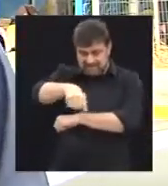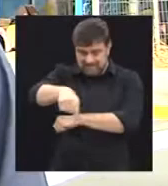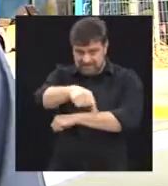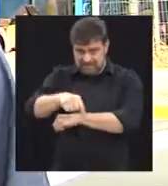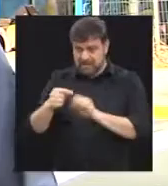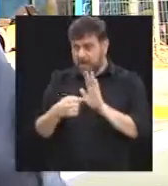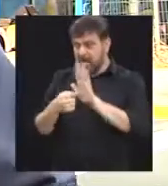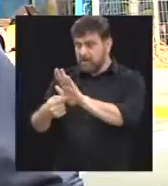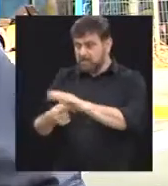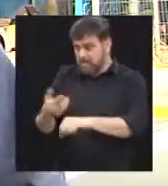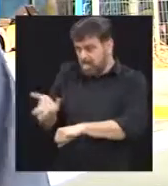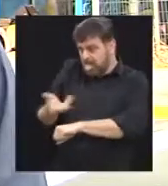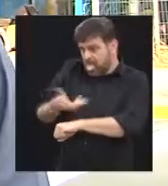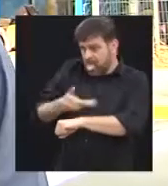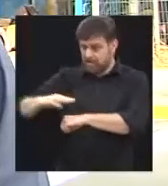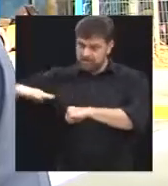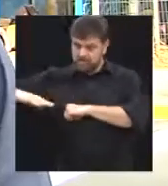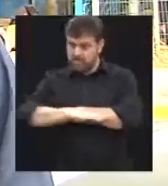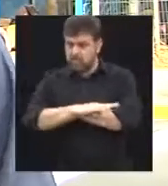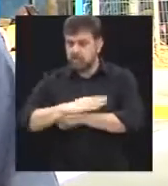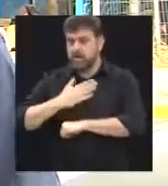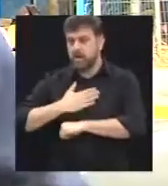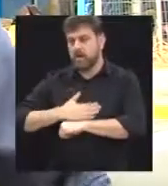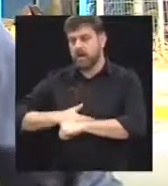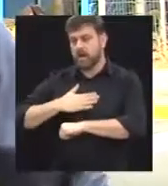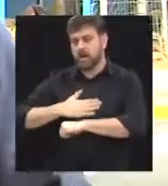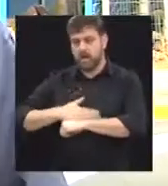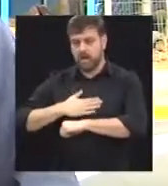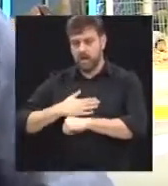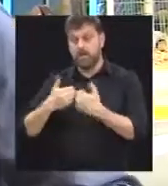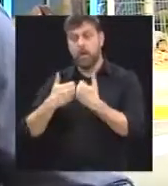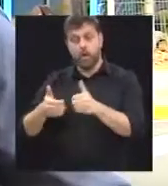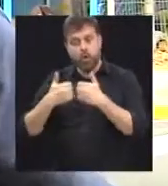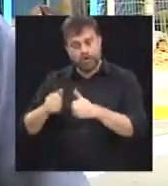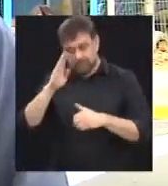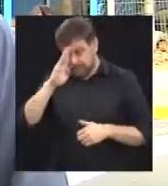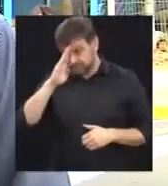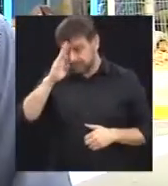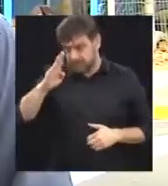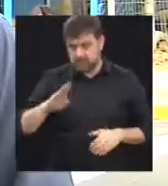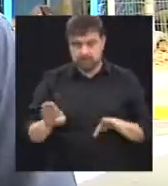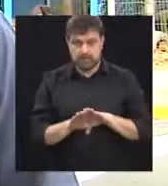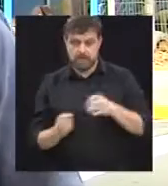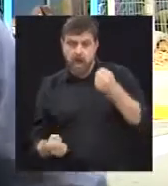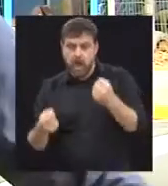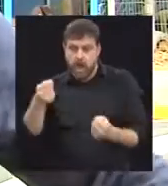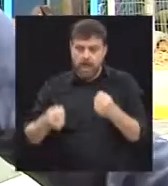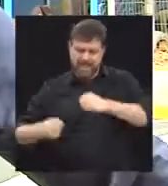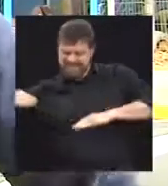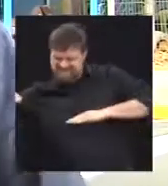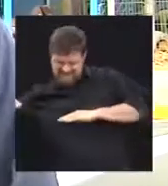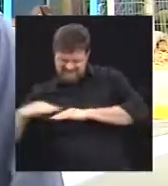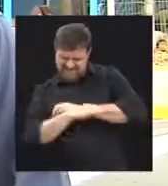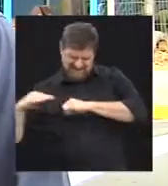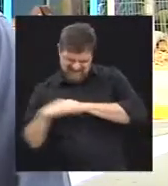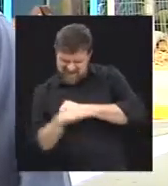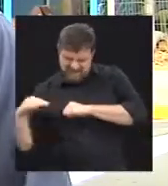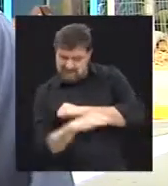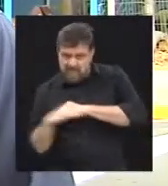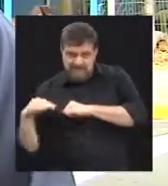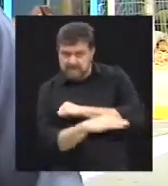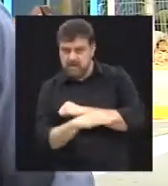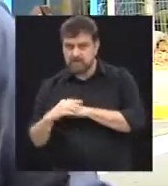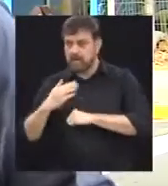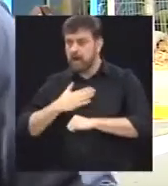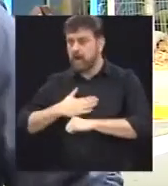na rua, tentar fazer com que as pessoas, os ônibus ou os automóveis que aqui, né, se utilizassem